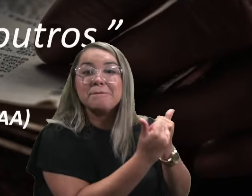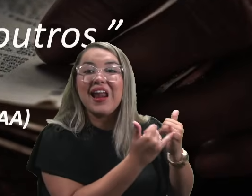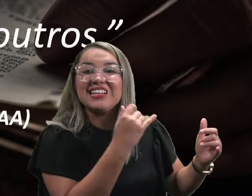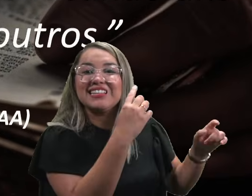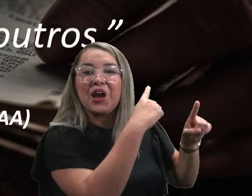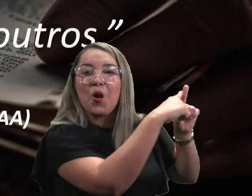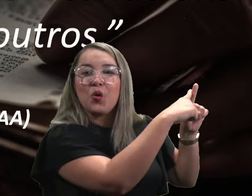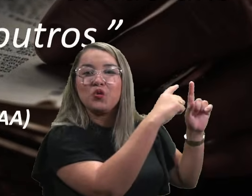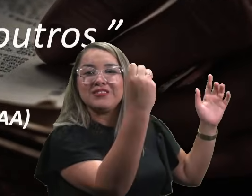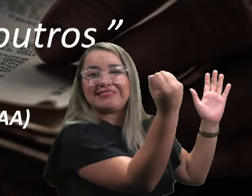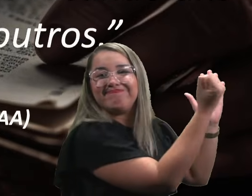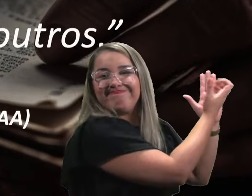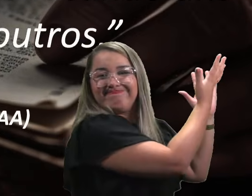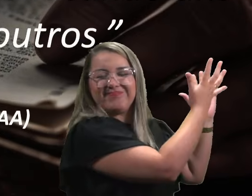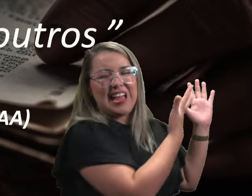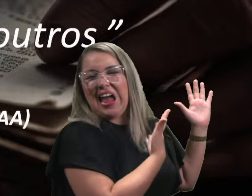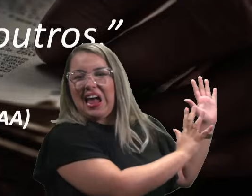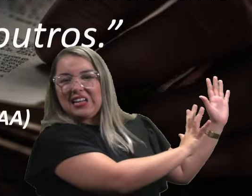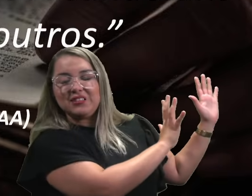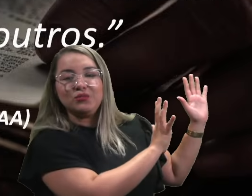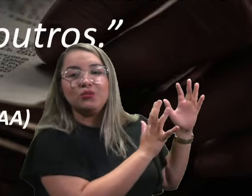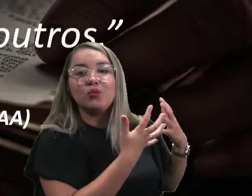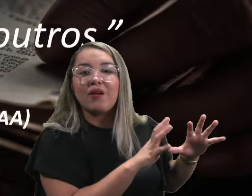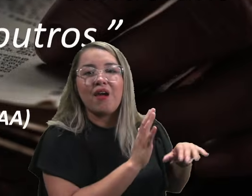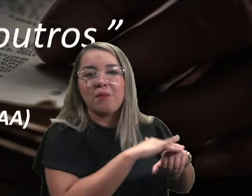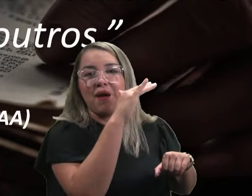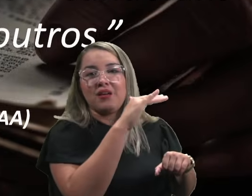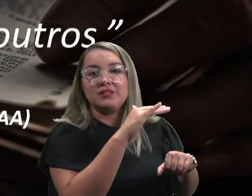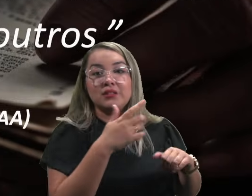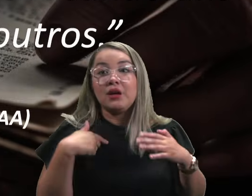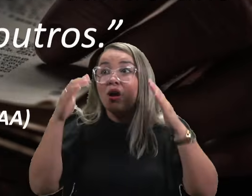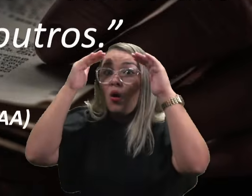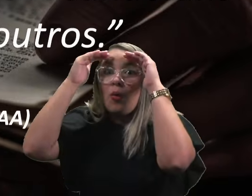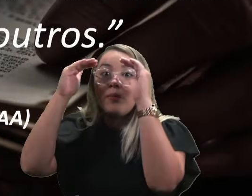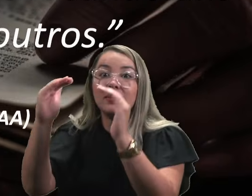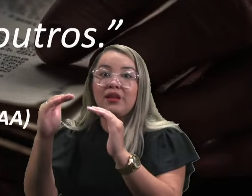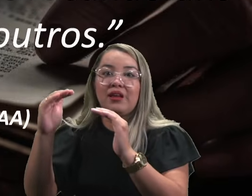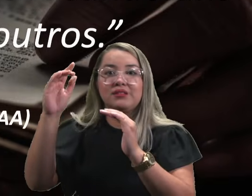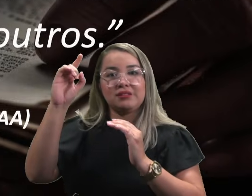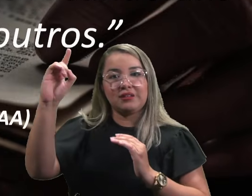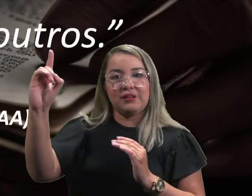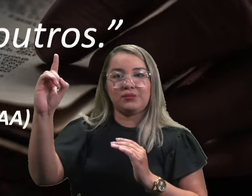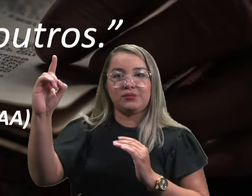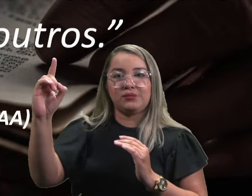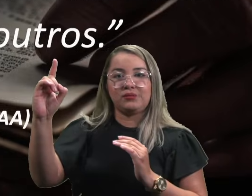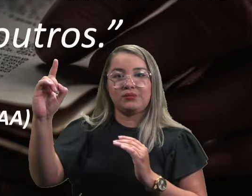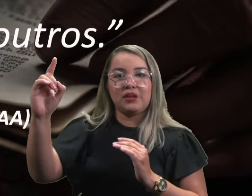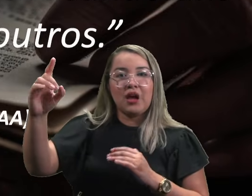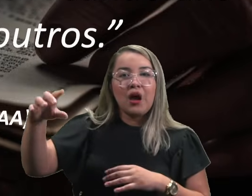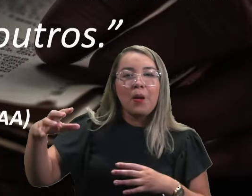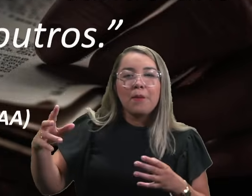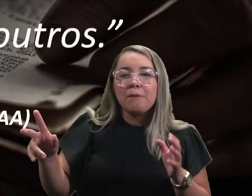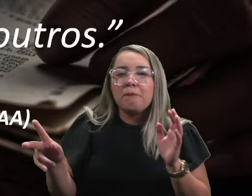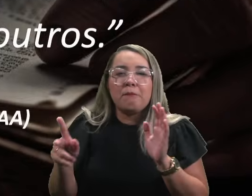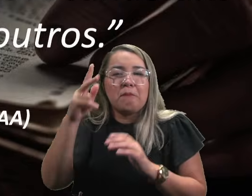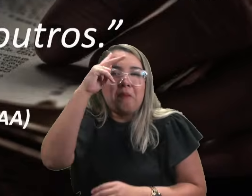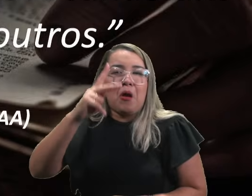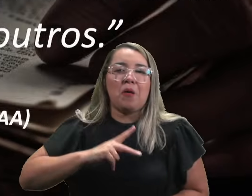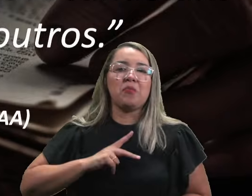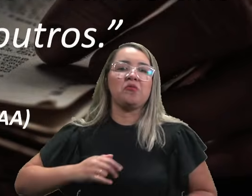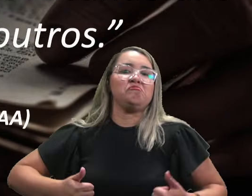se vivemos no Espírito, andemos também no Espírito. Não nos deixemos possuir de